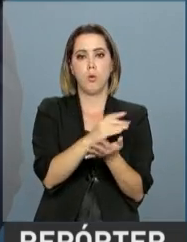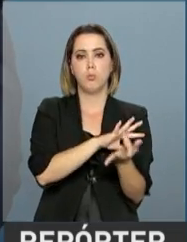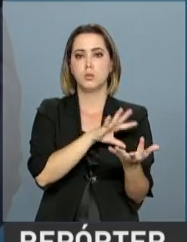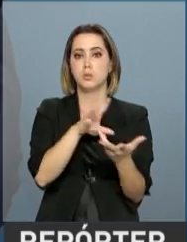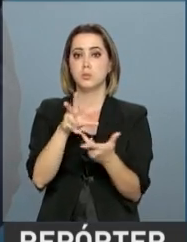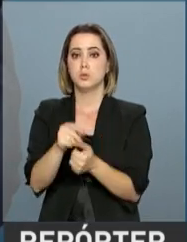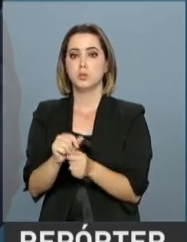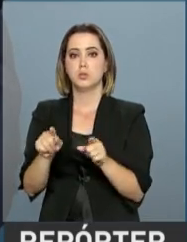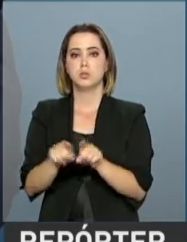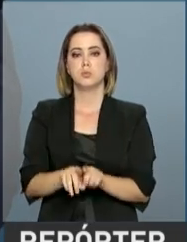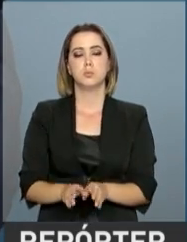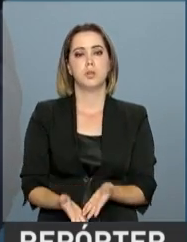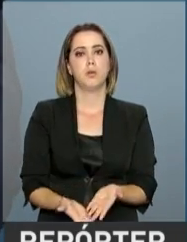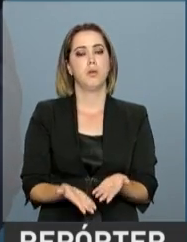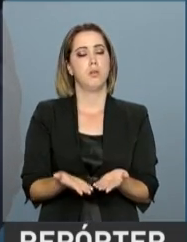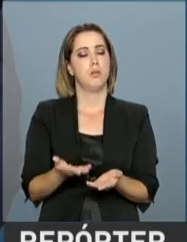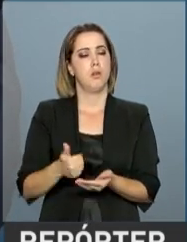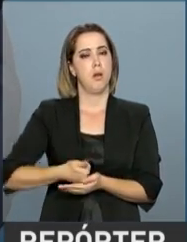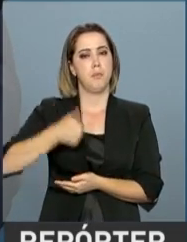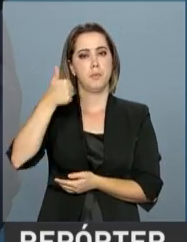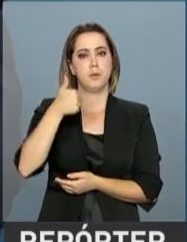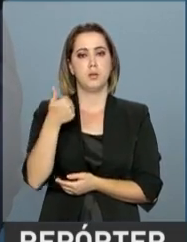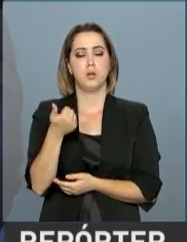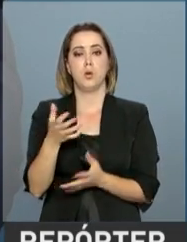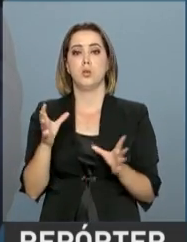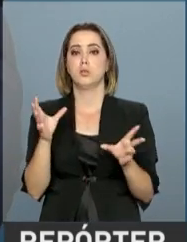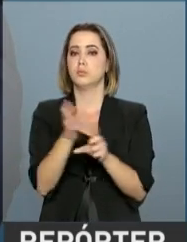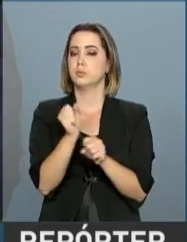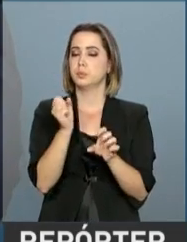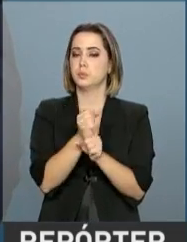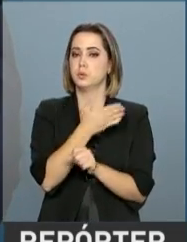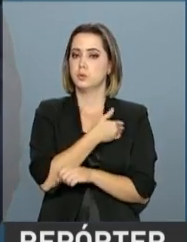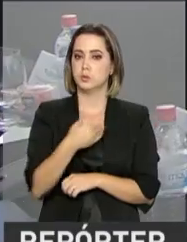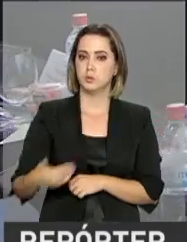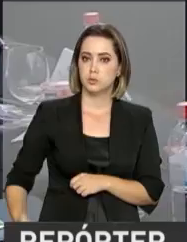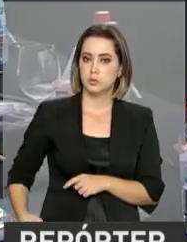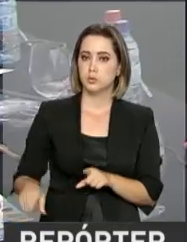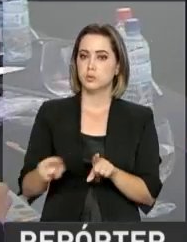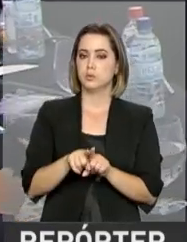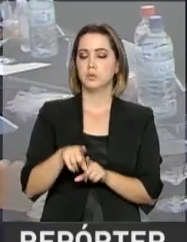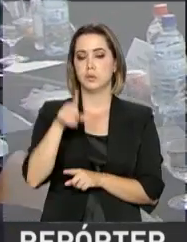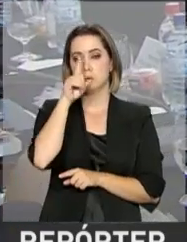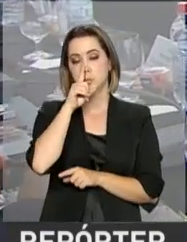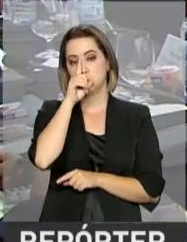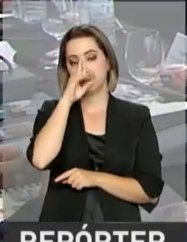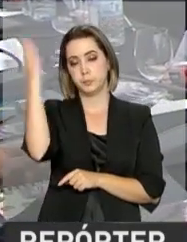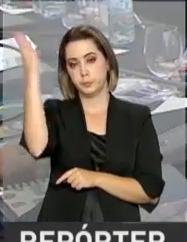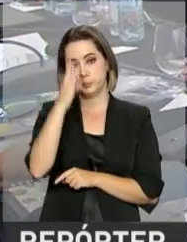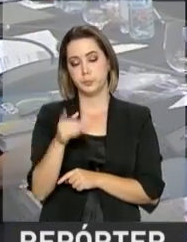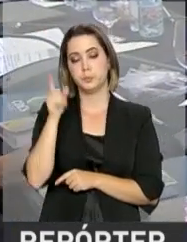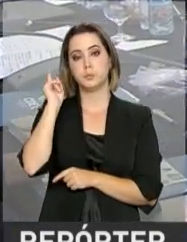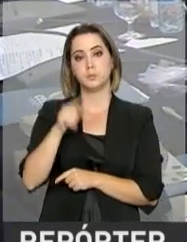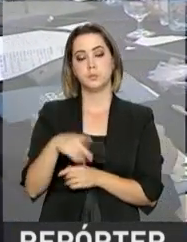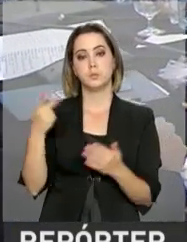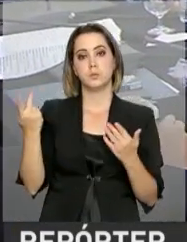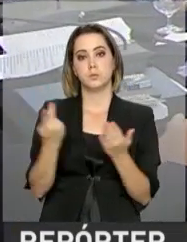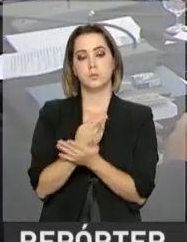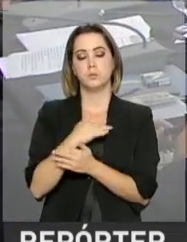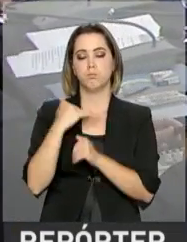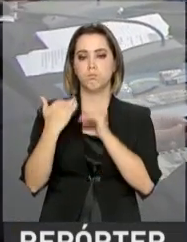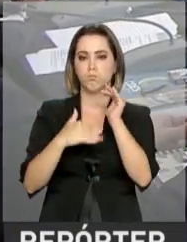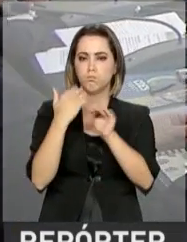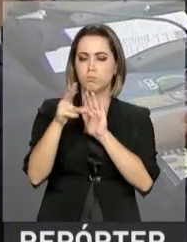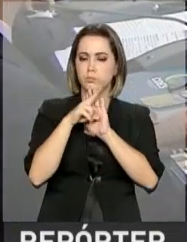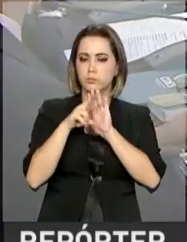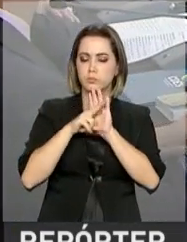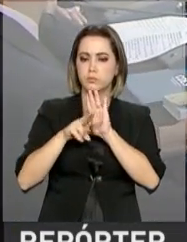contas públicas e a queda do risco Brasil segundo Michel Temer os resultados são fruto das medidas tomadas